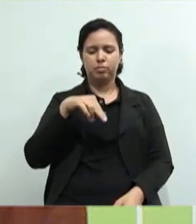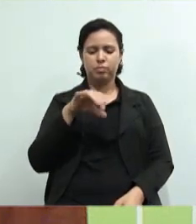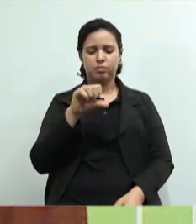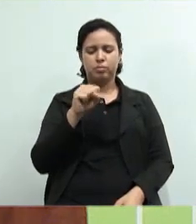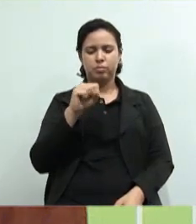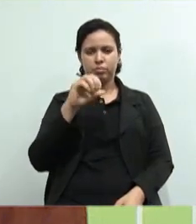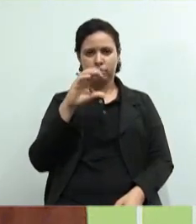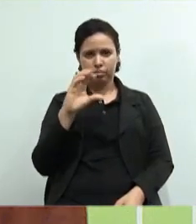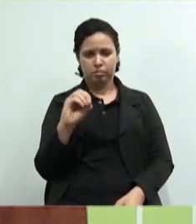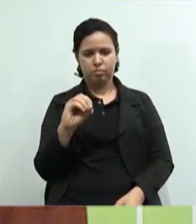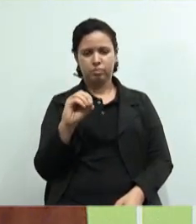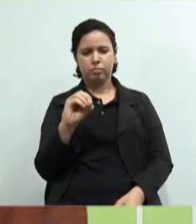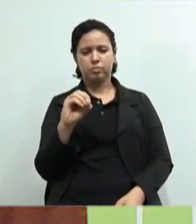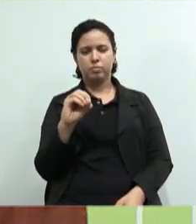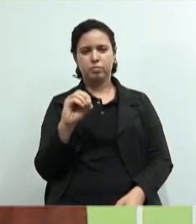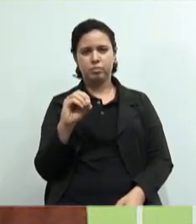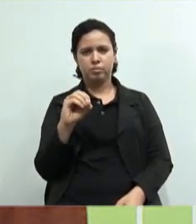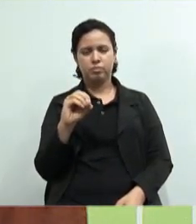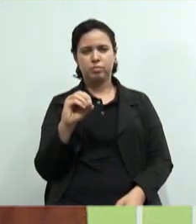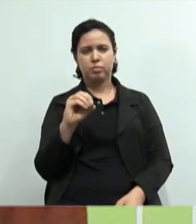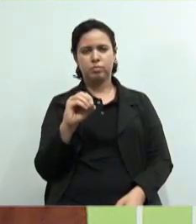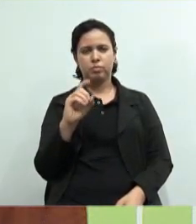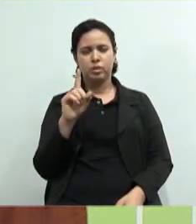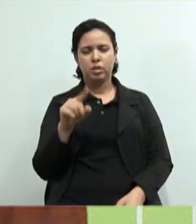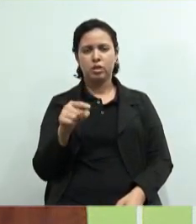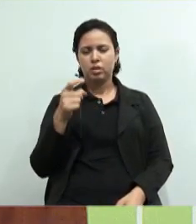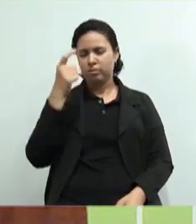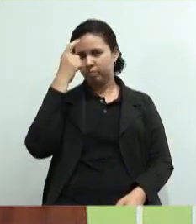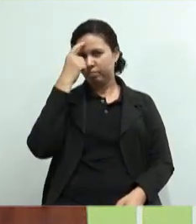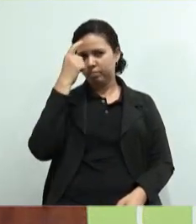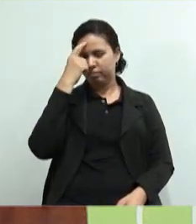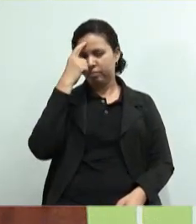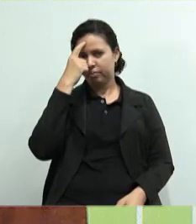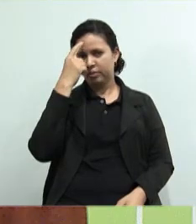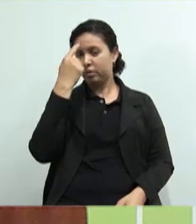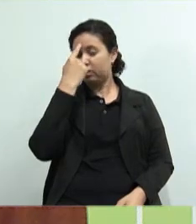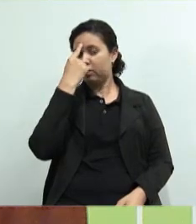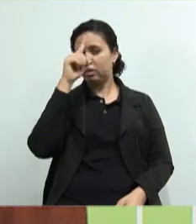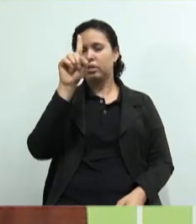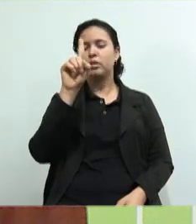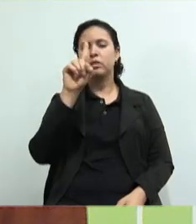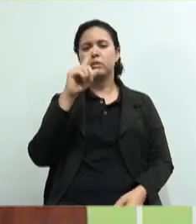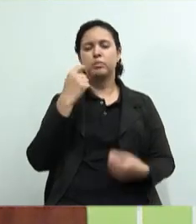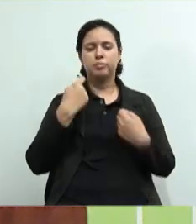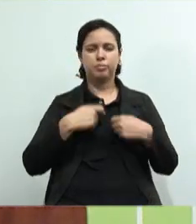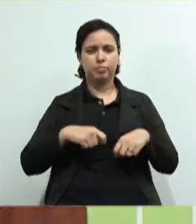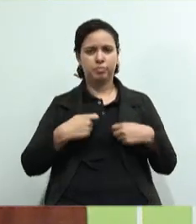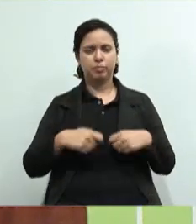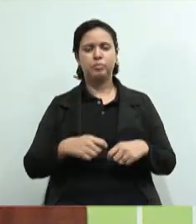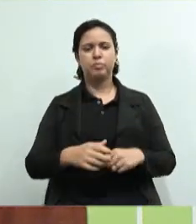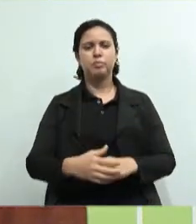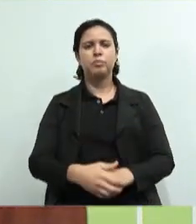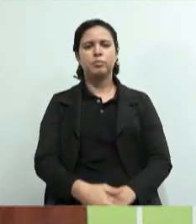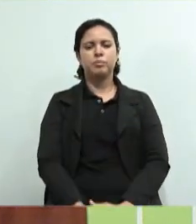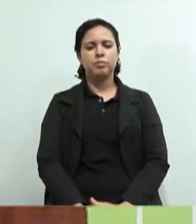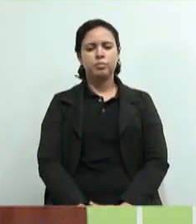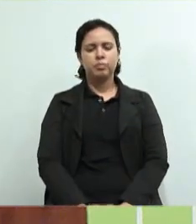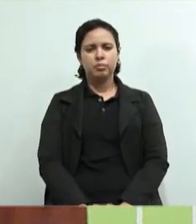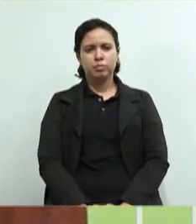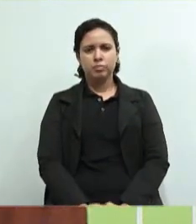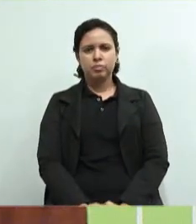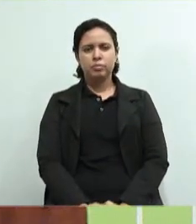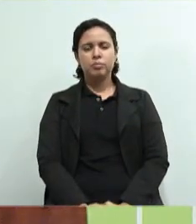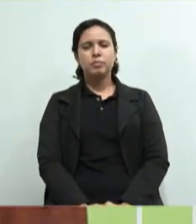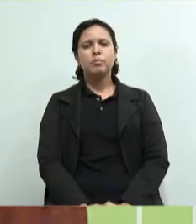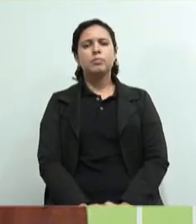ter esse senso, né? Essa noção, essa ideia, percebe? Então, como não existia